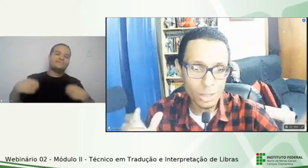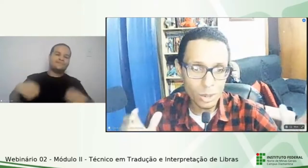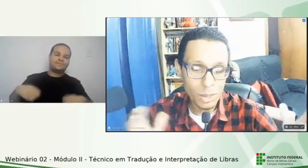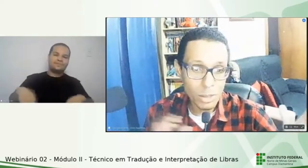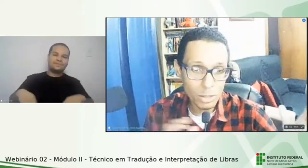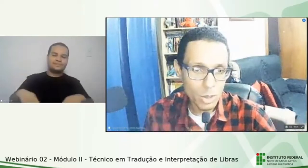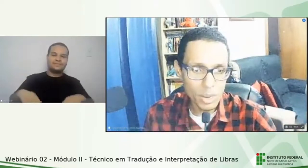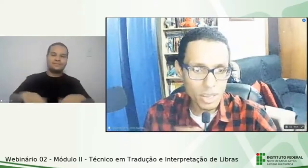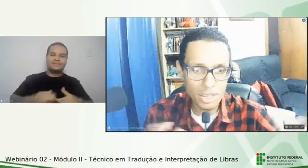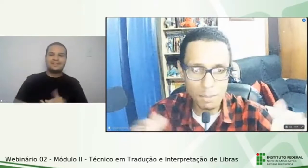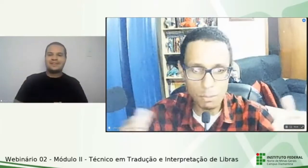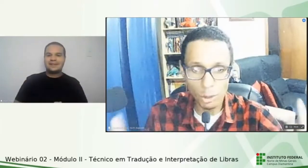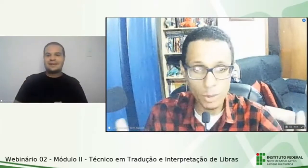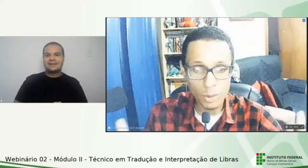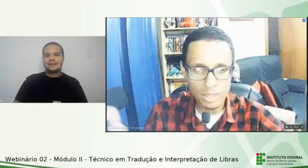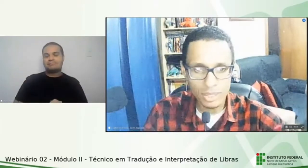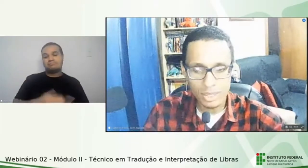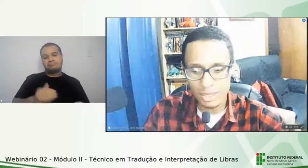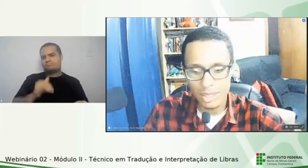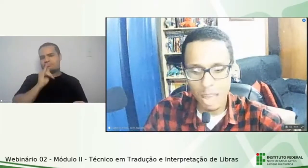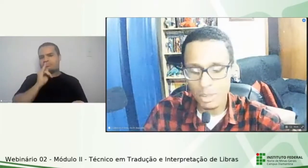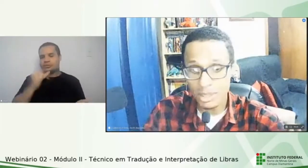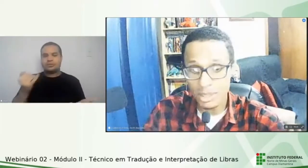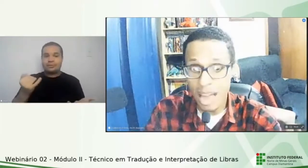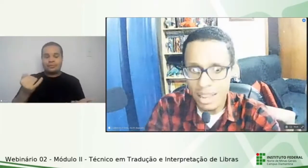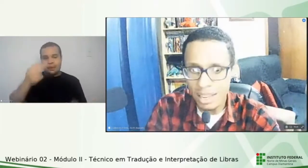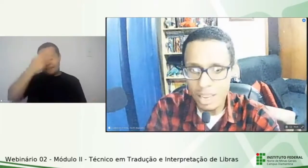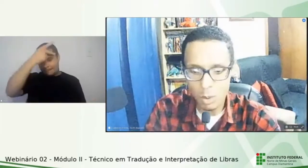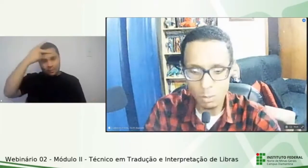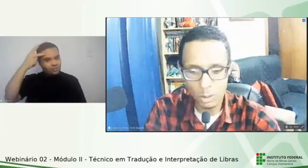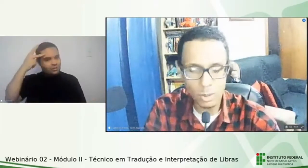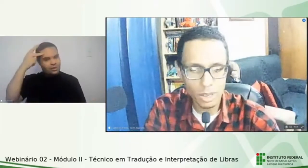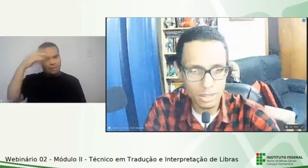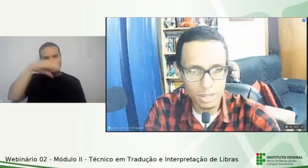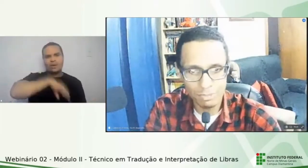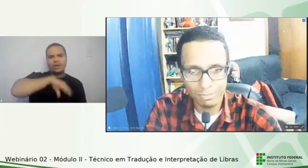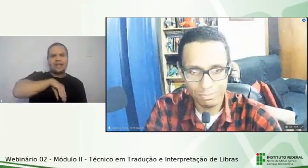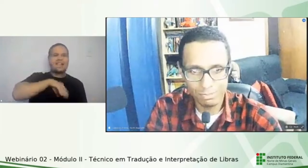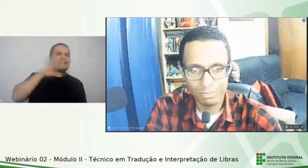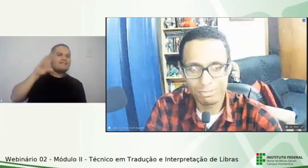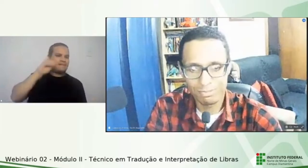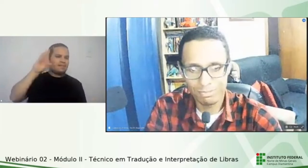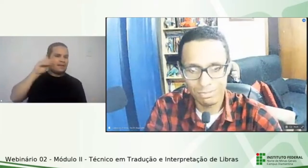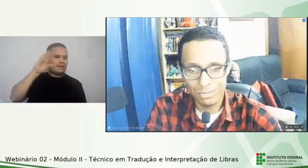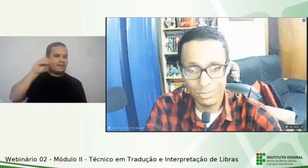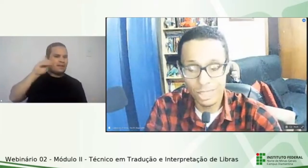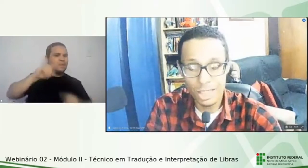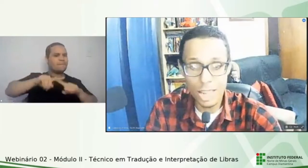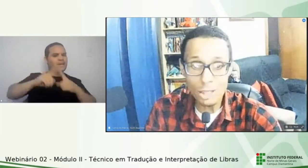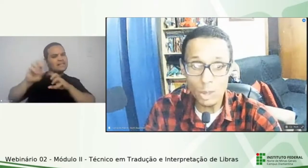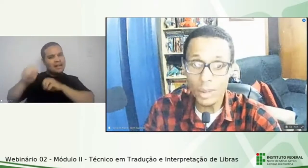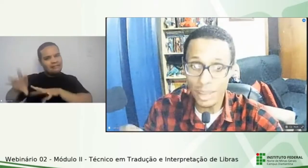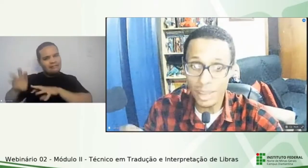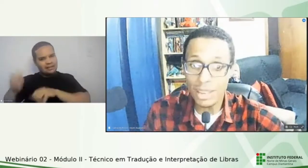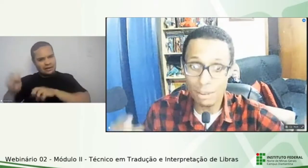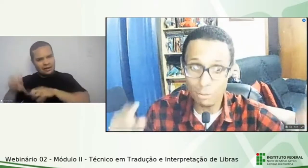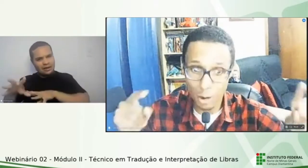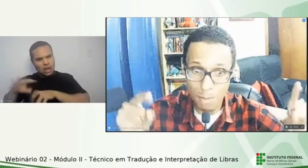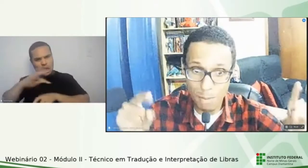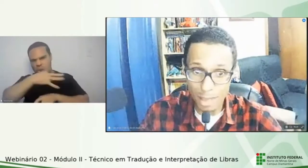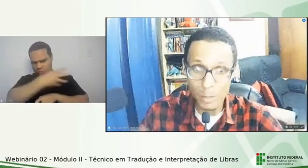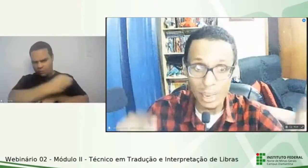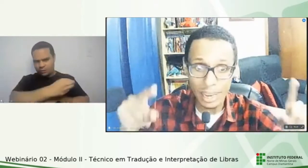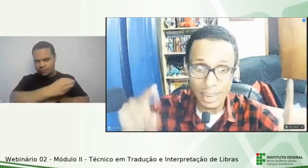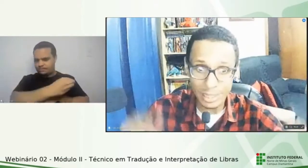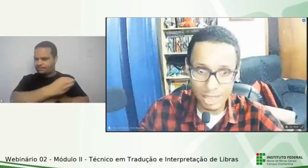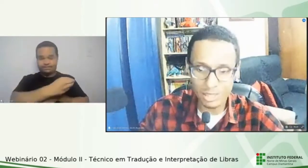nem toda pessoa que sabe português sabe ensinar a língua portuguesa. E nem todo aquele que é